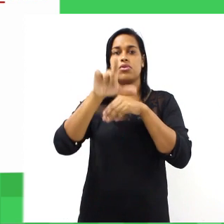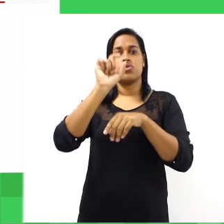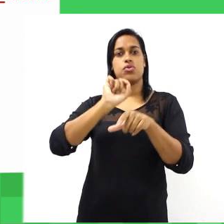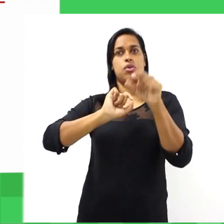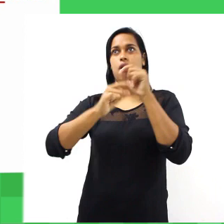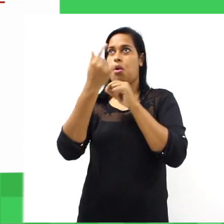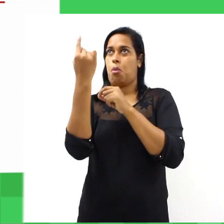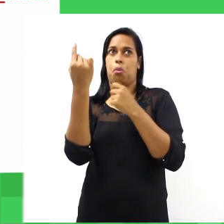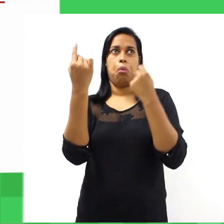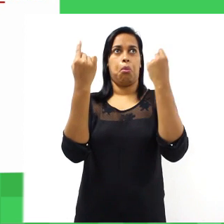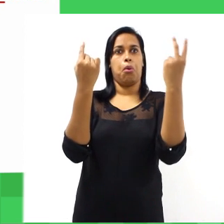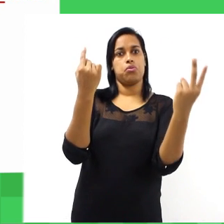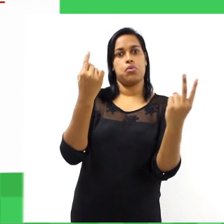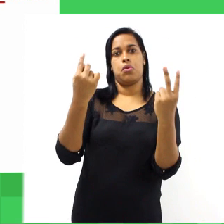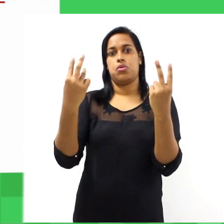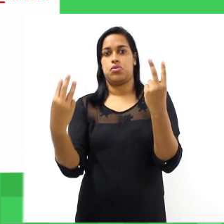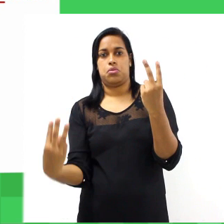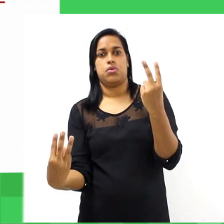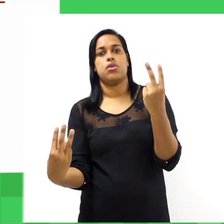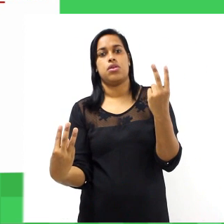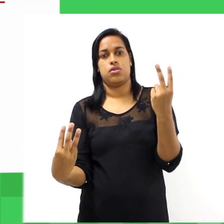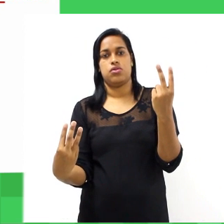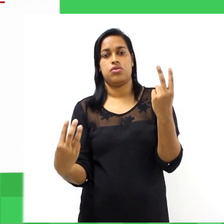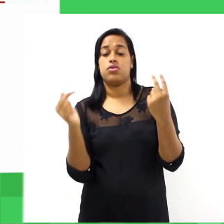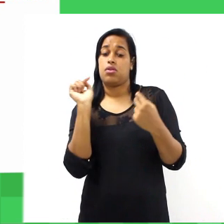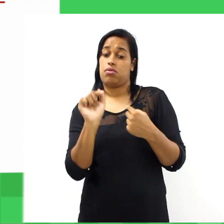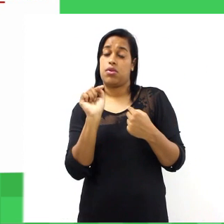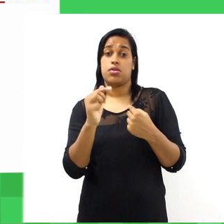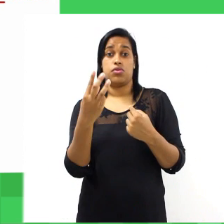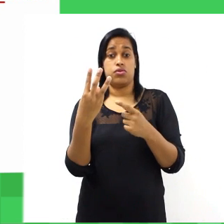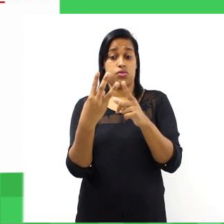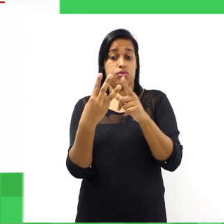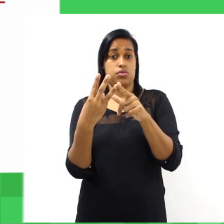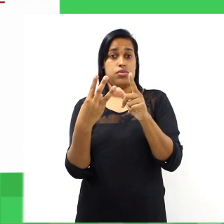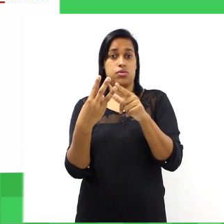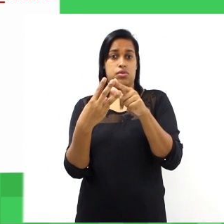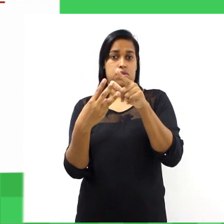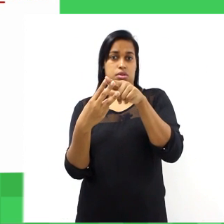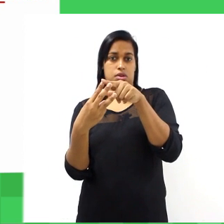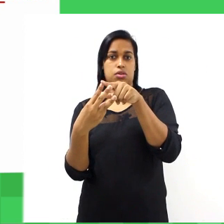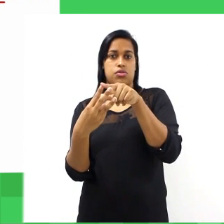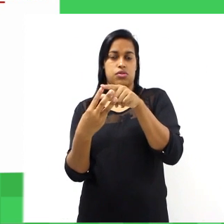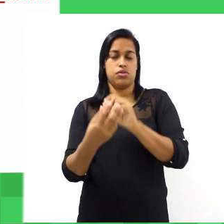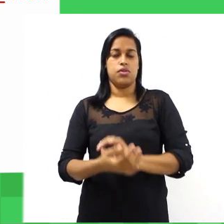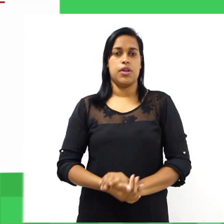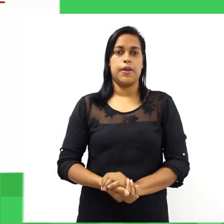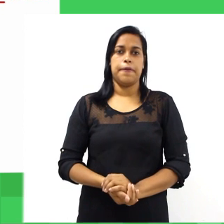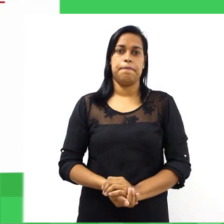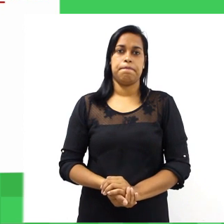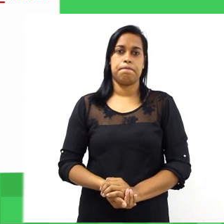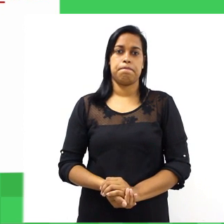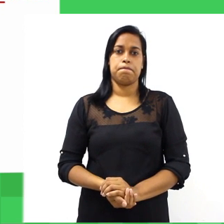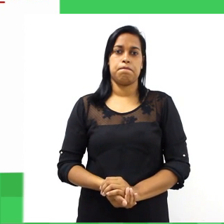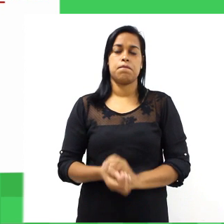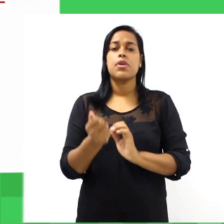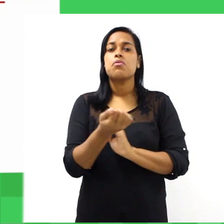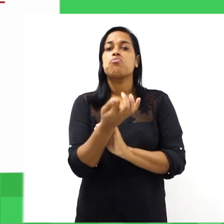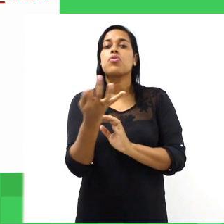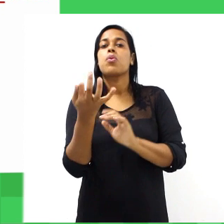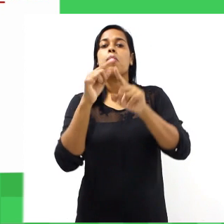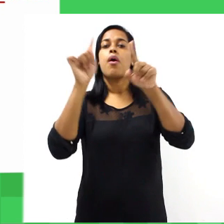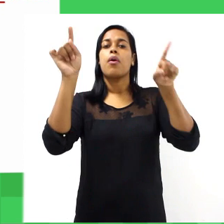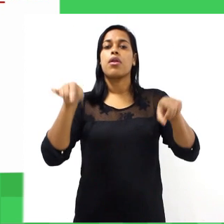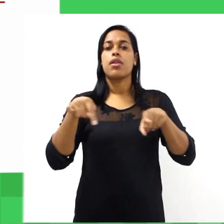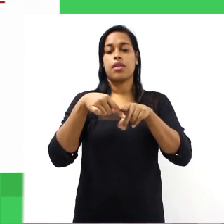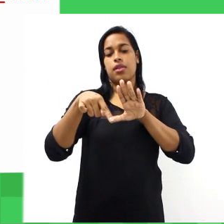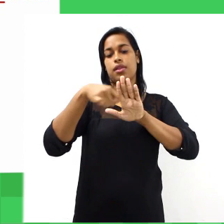ou dois ou três destes 3 atributos. De qual tabela? Eu